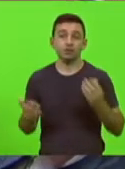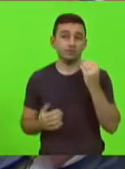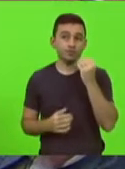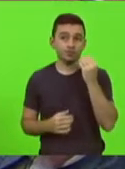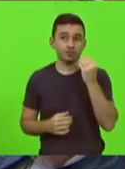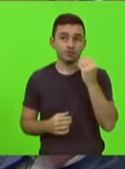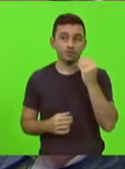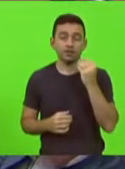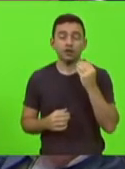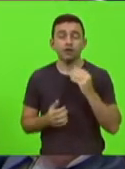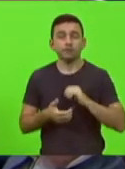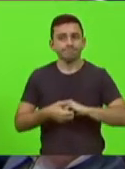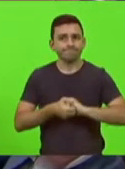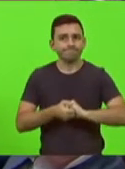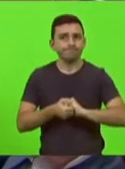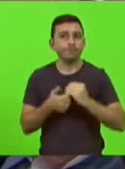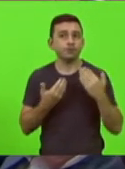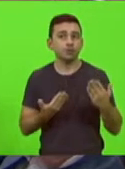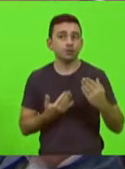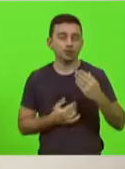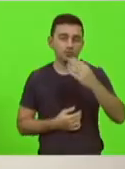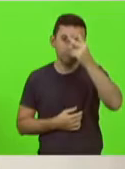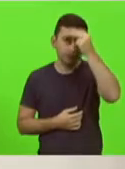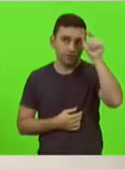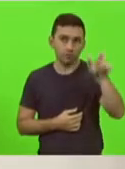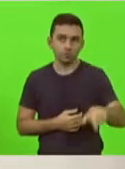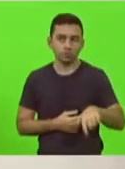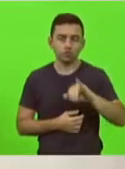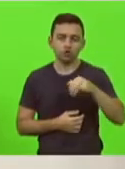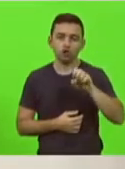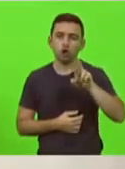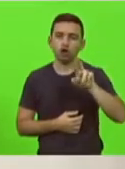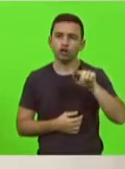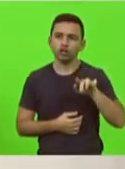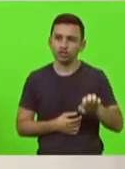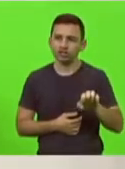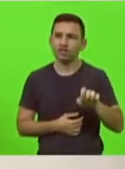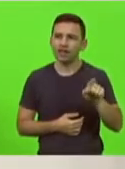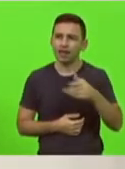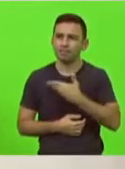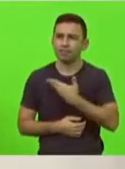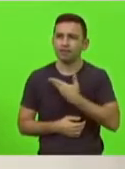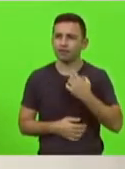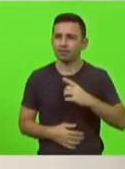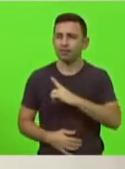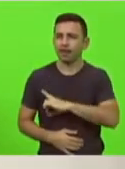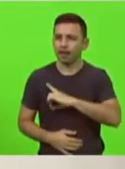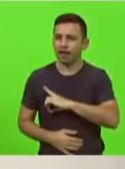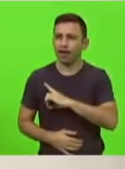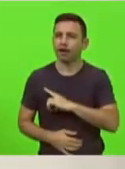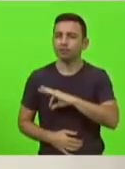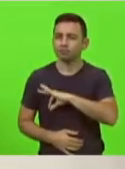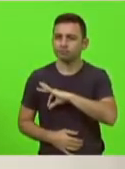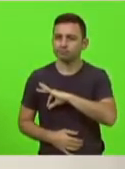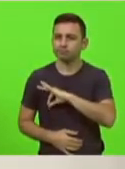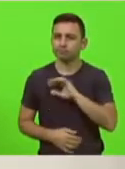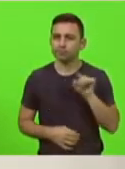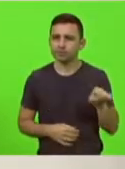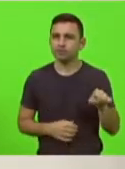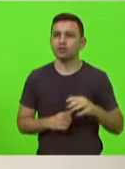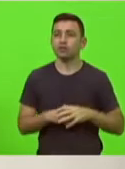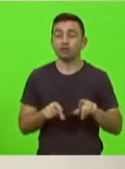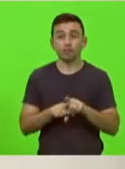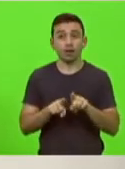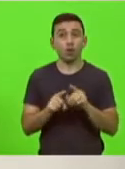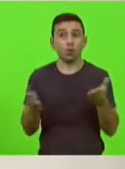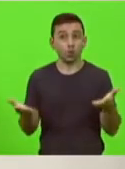para saudar o prefeito Jorge Có, meu amigo, colega, delegado de polícia, e hoje